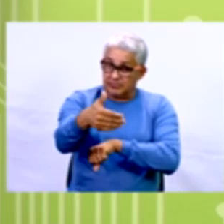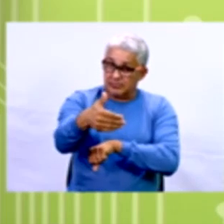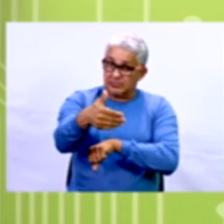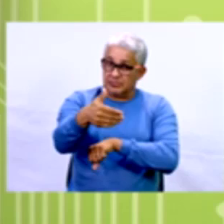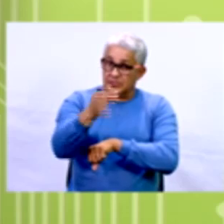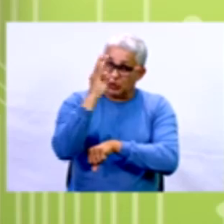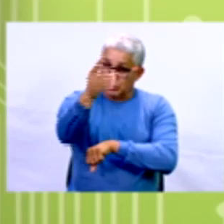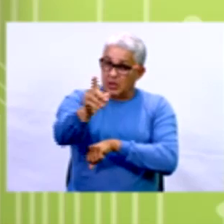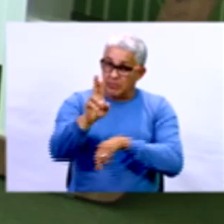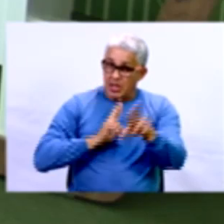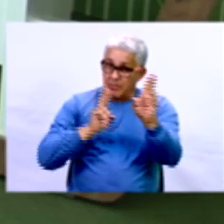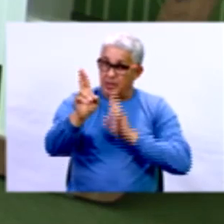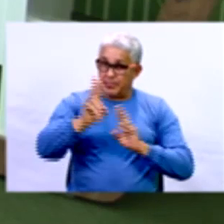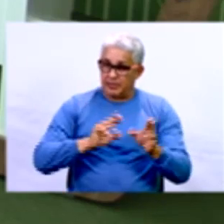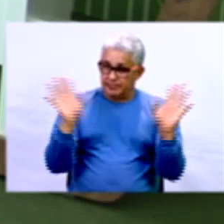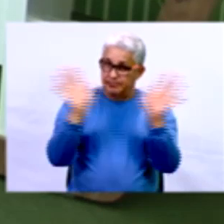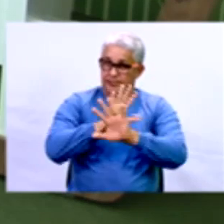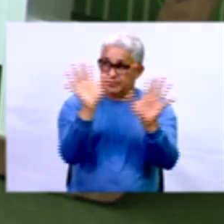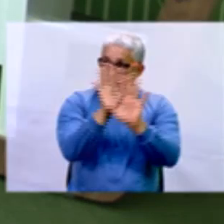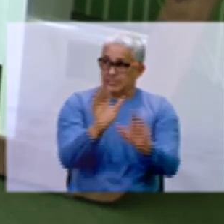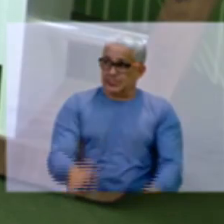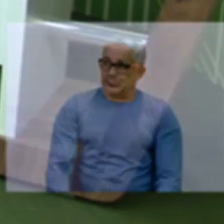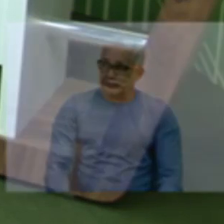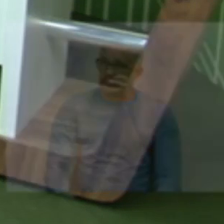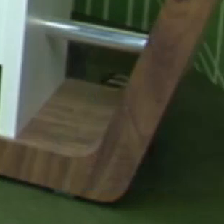mundo respondendo. Até mais!